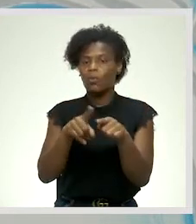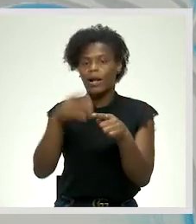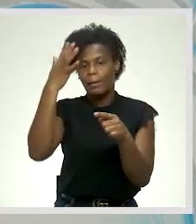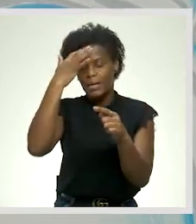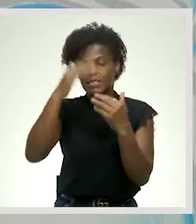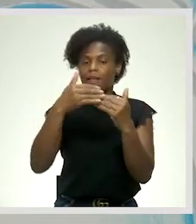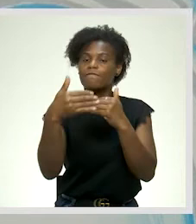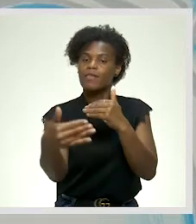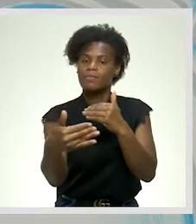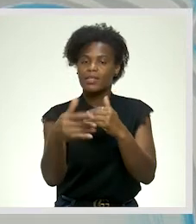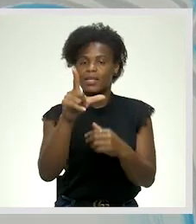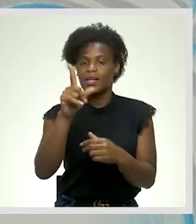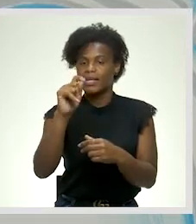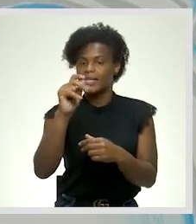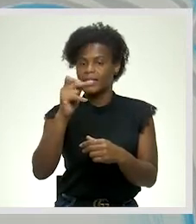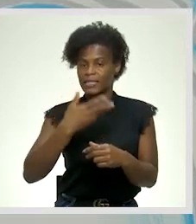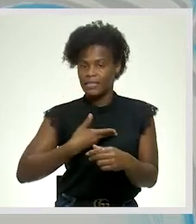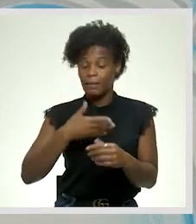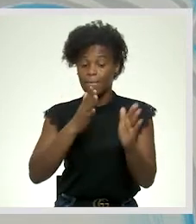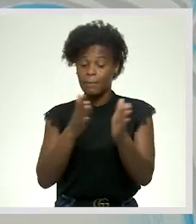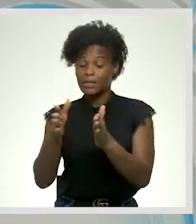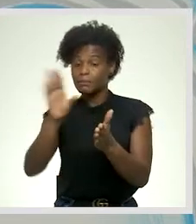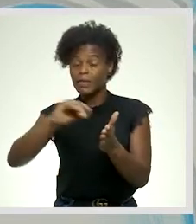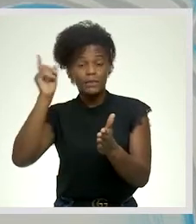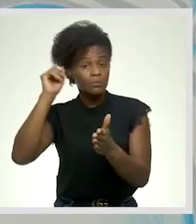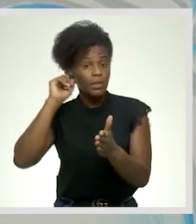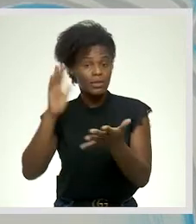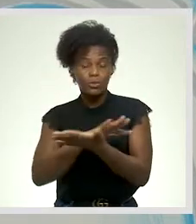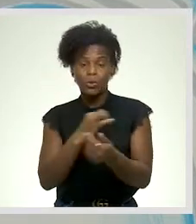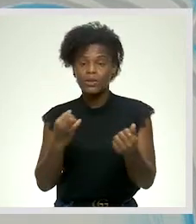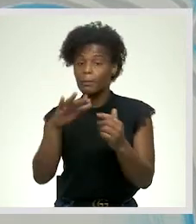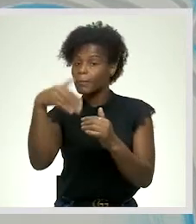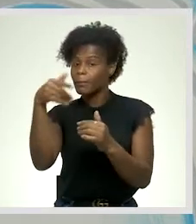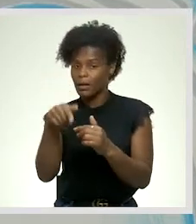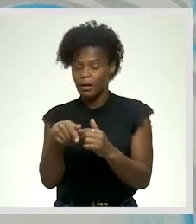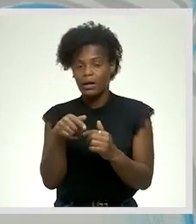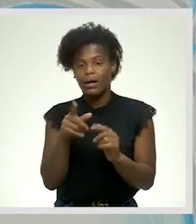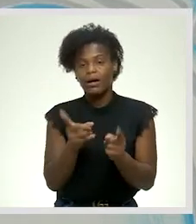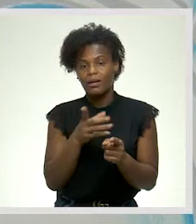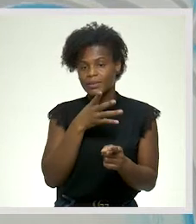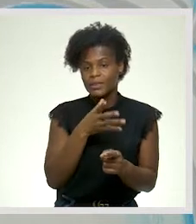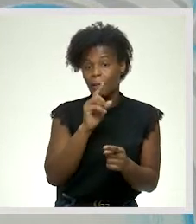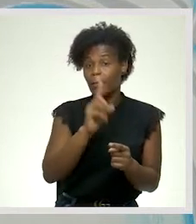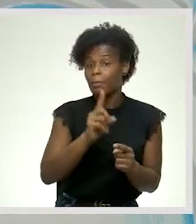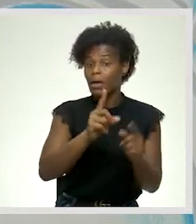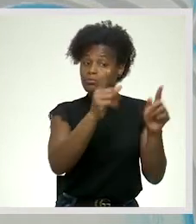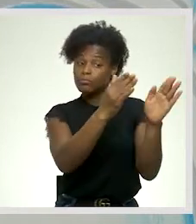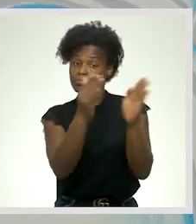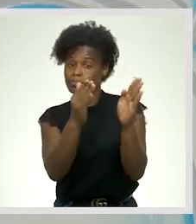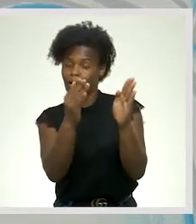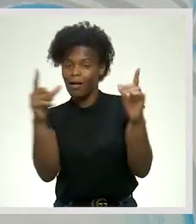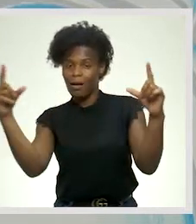frente, lead. Portanto, a parte mais importante de uma notícia vem em primeiro lugar, que é aquele primeiro parágrafo